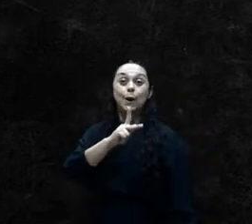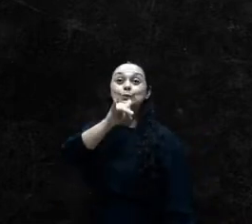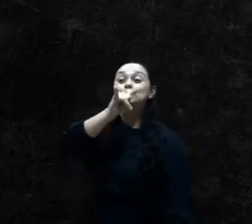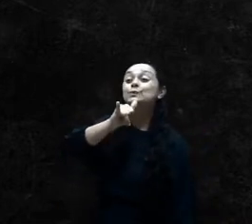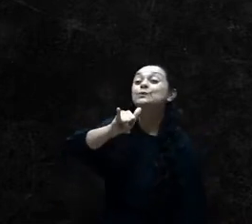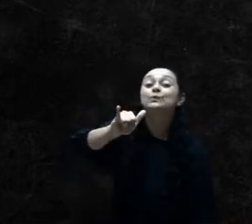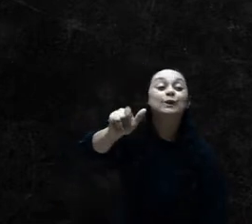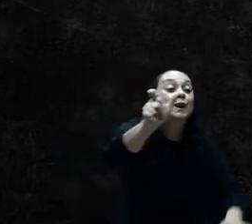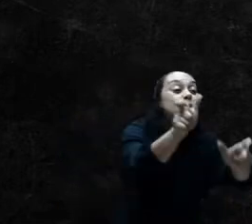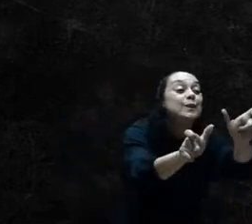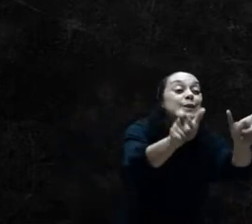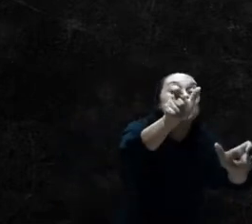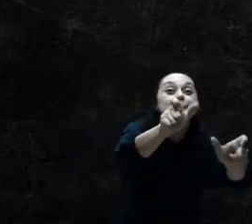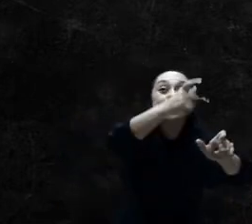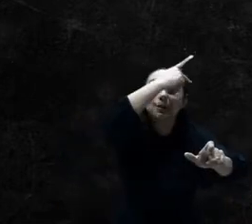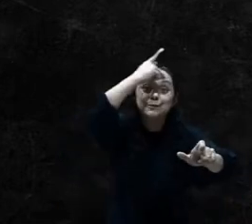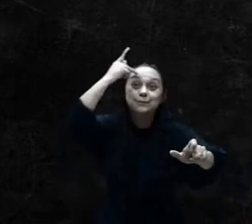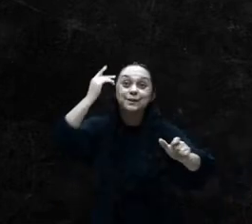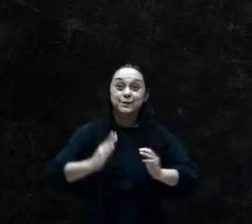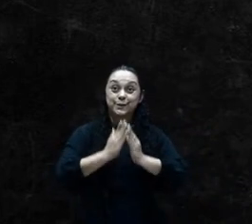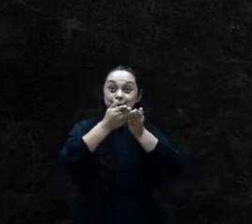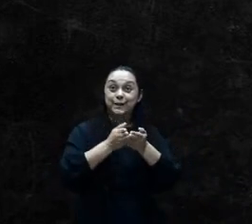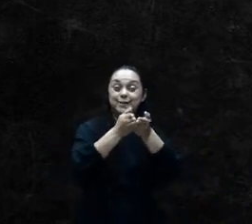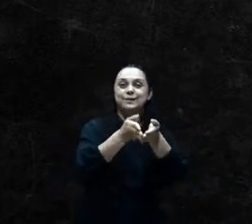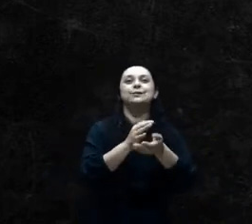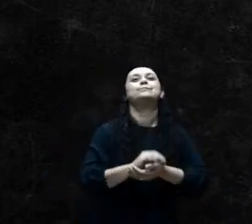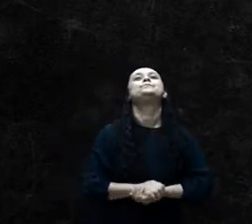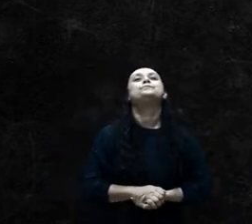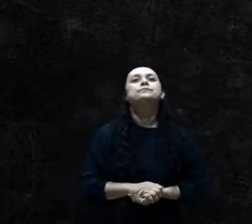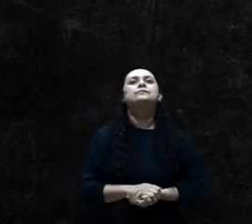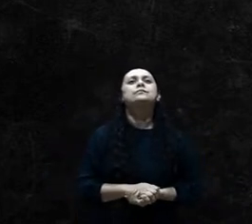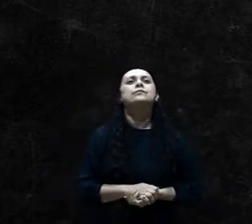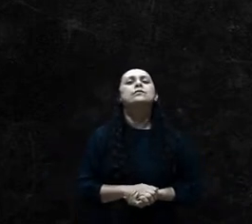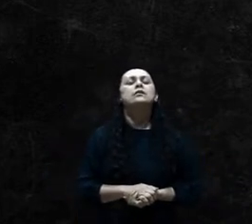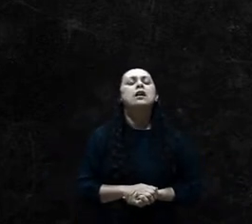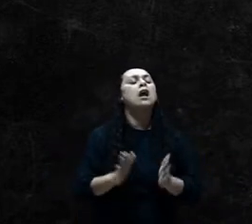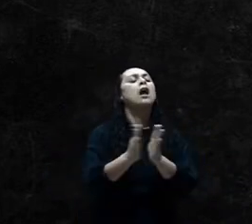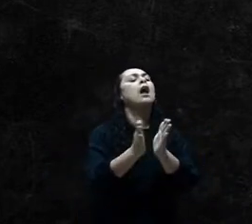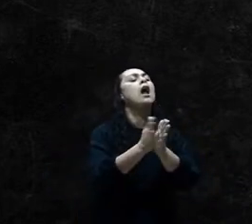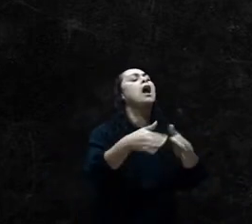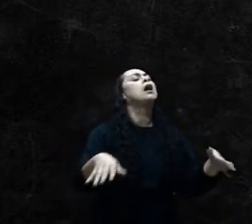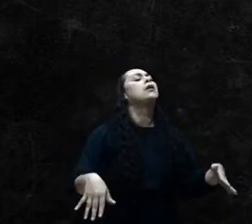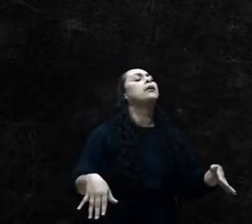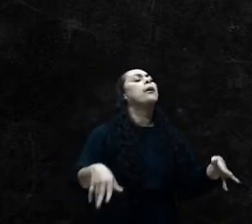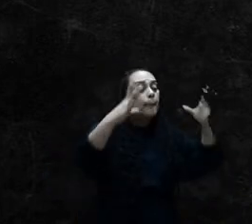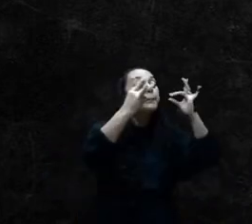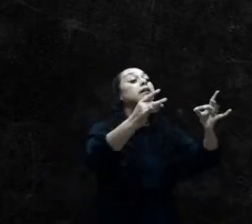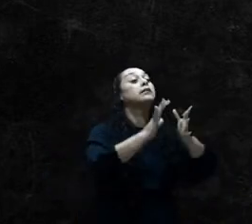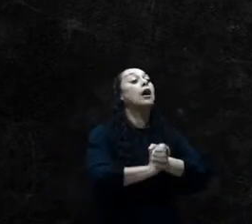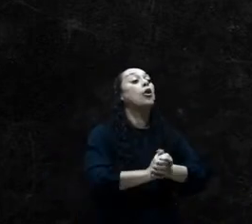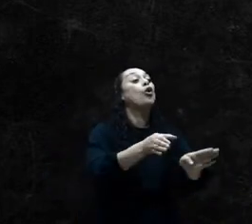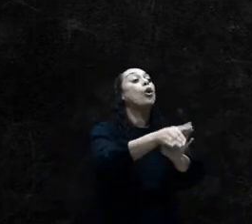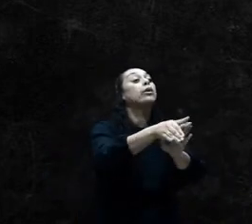povo para quase 300 pessoas naquele navio mas agora eu aconselho